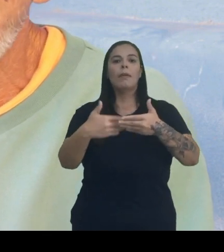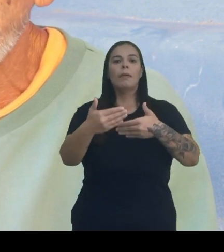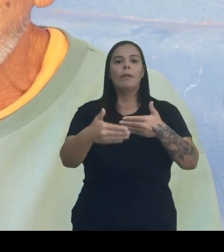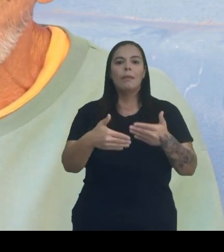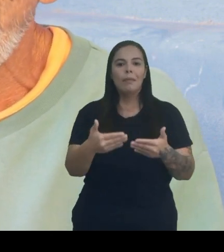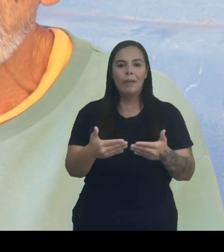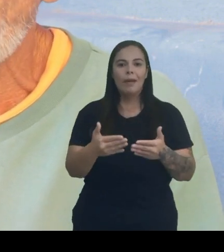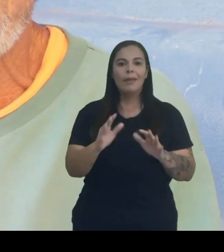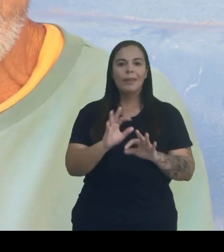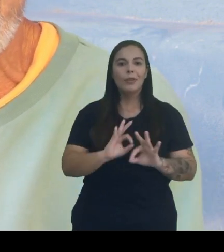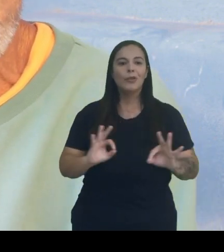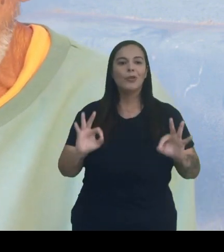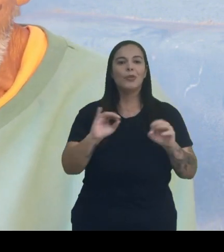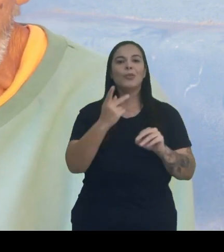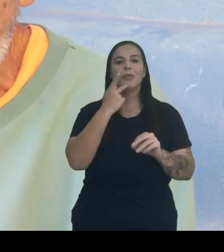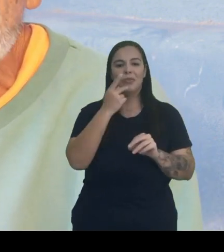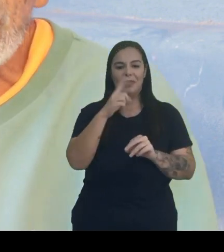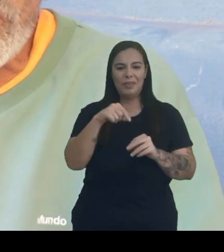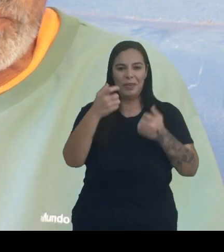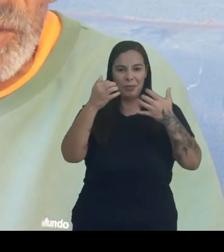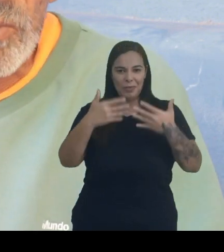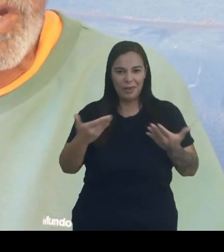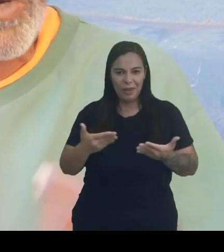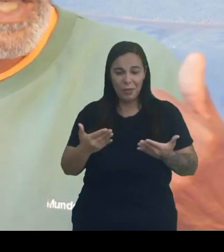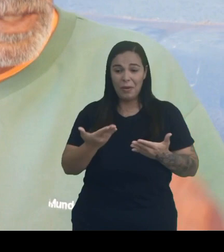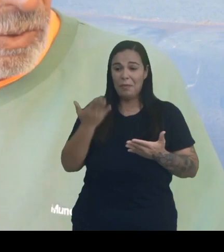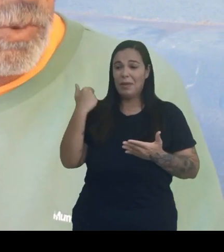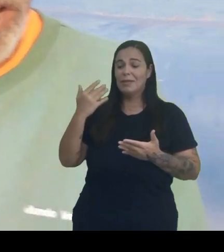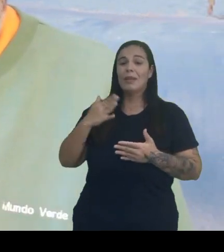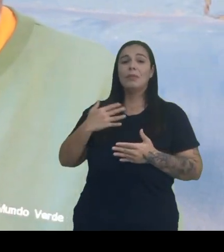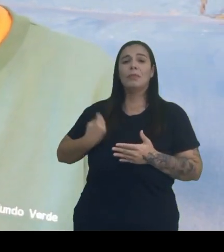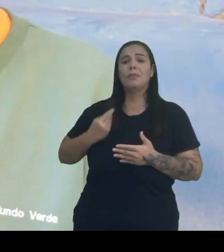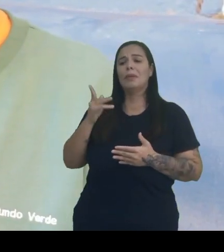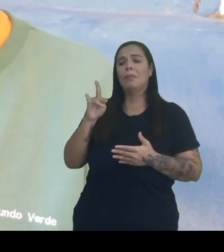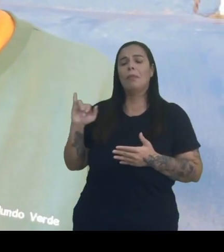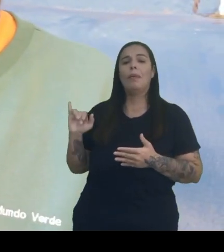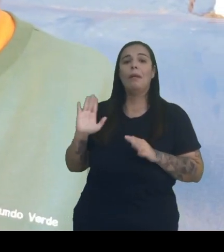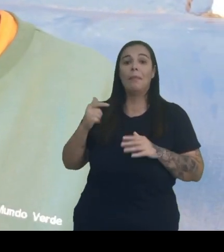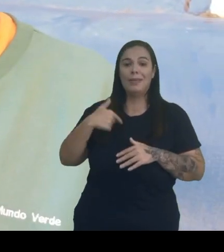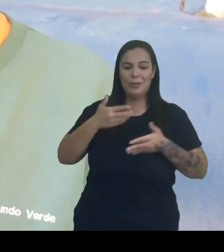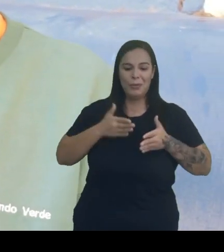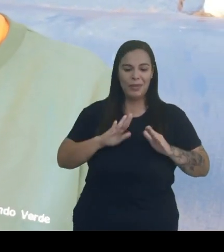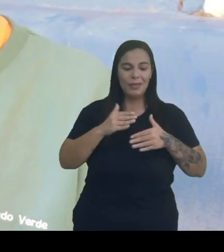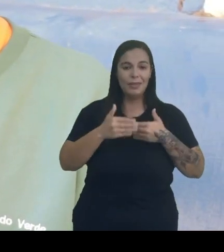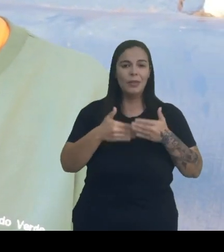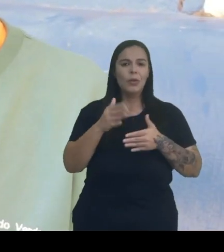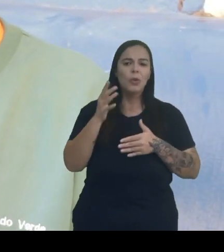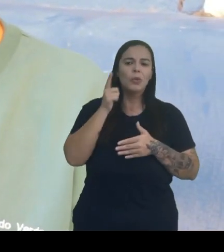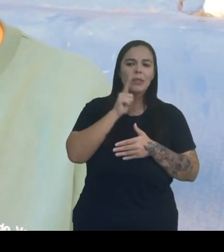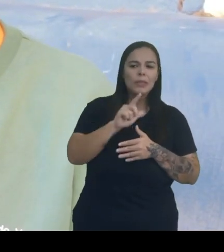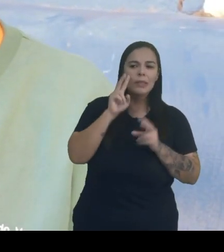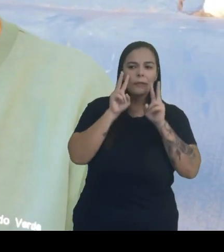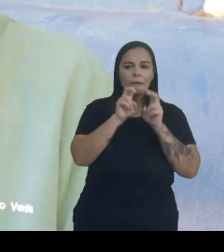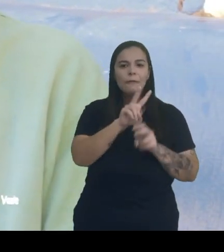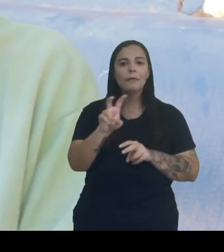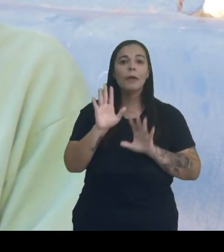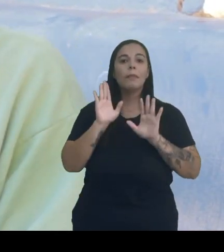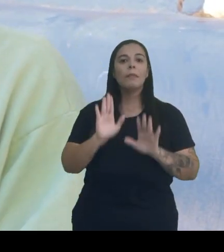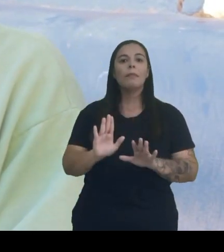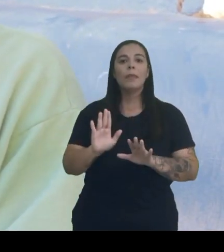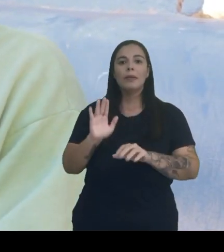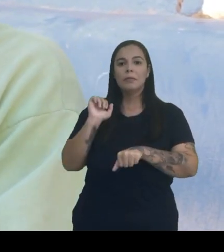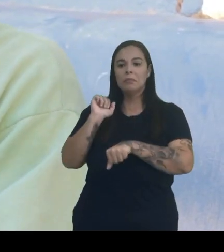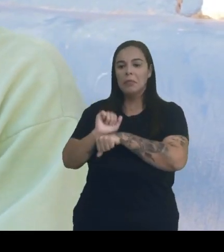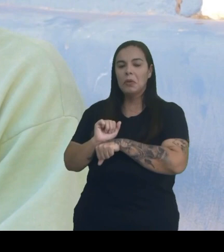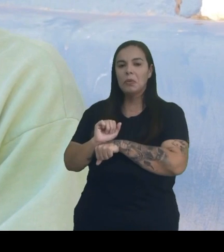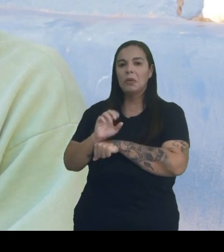Isso aí que eu estou te falando já foi da época do meu pai, mas eu vindo, eu alcancei alguma coisa. Só que o Itaipu estacionado, eu conheci